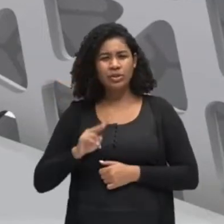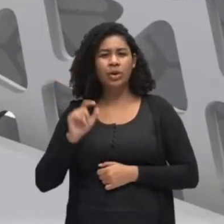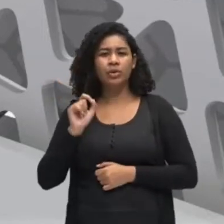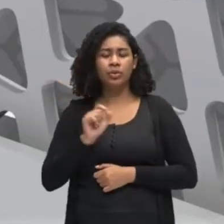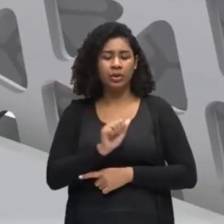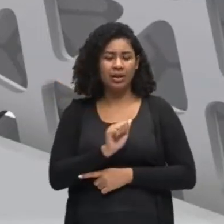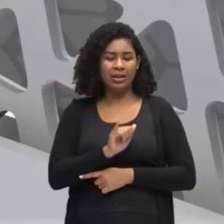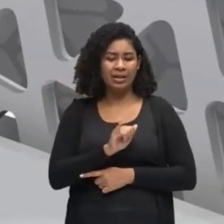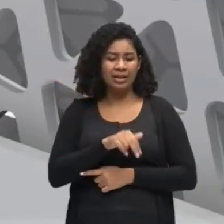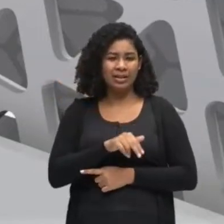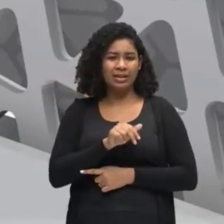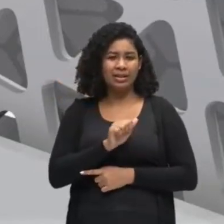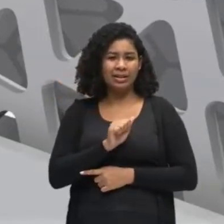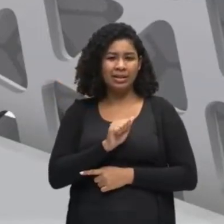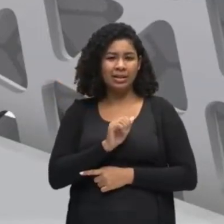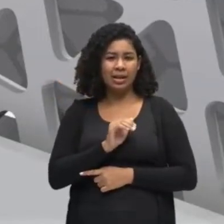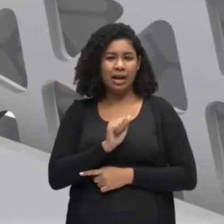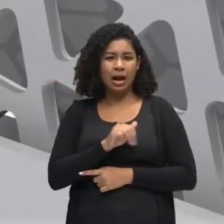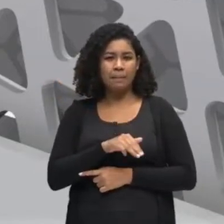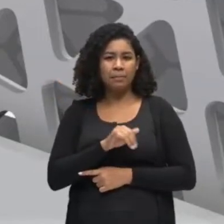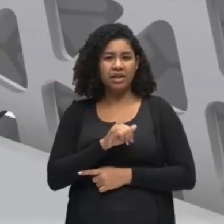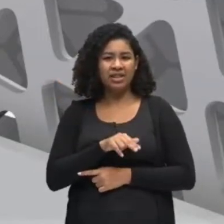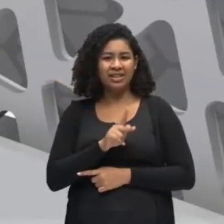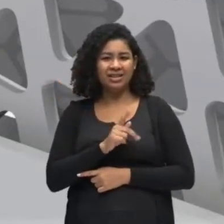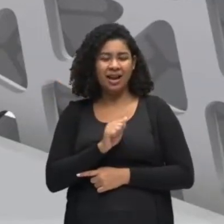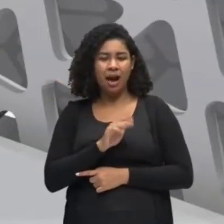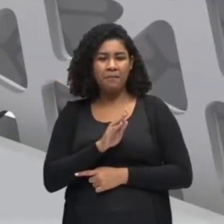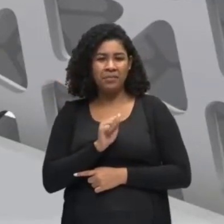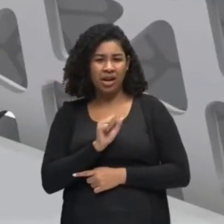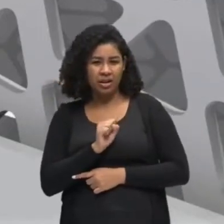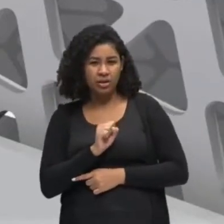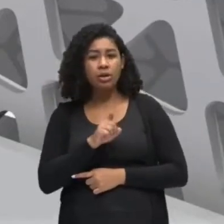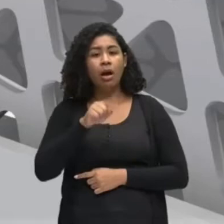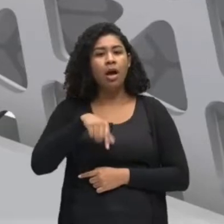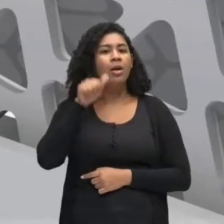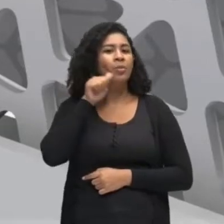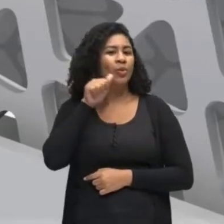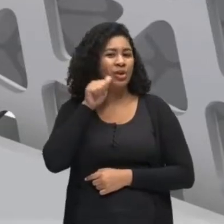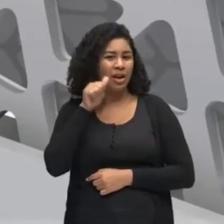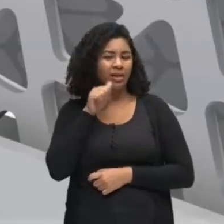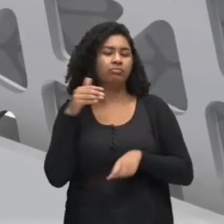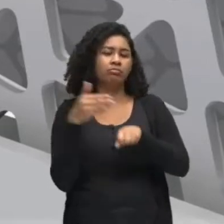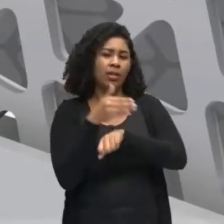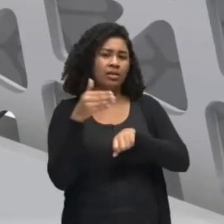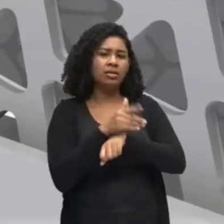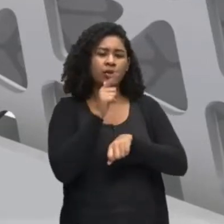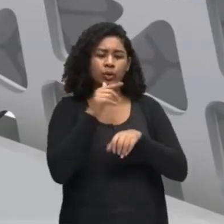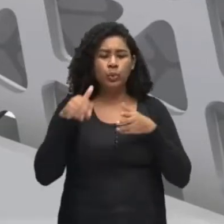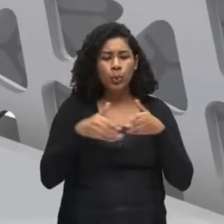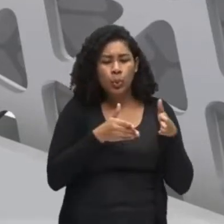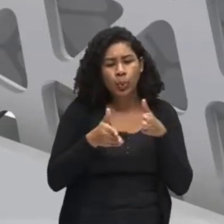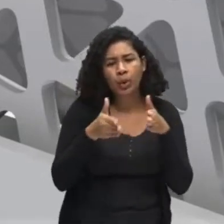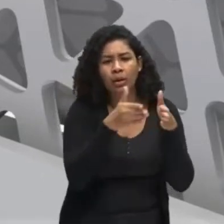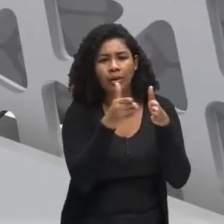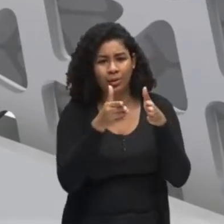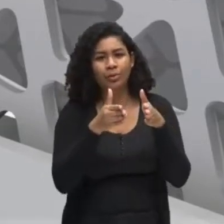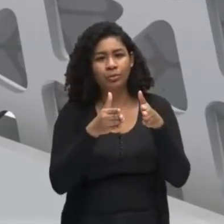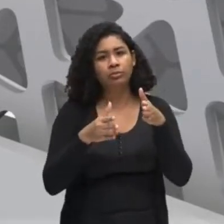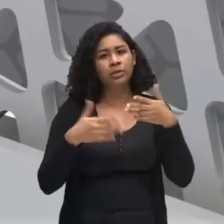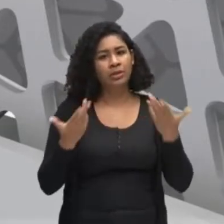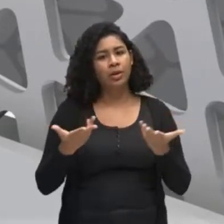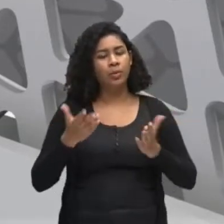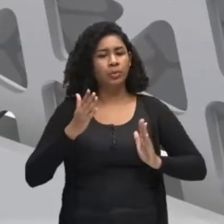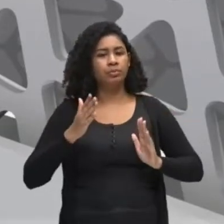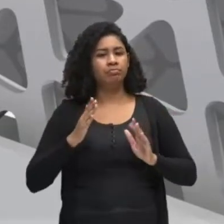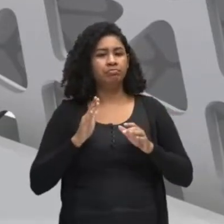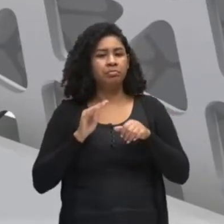Incaminhabas, que eram justamente essas mulheres que estavam ali às margens do rio Iamundá, que cruza ali com o rio Amazonas, e durante as